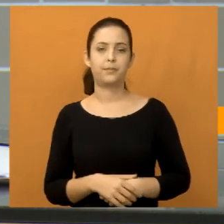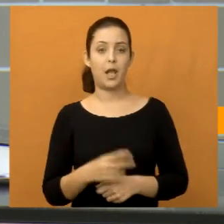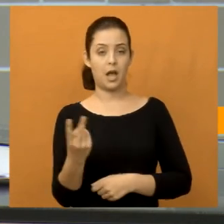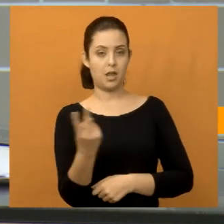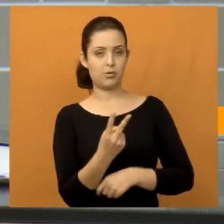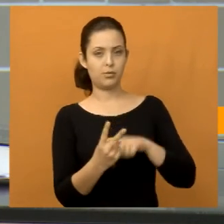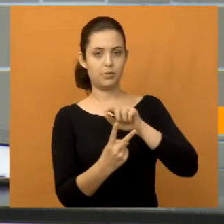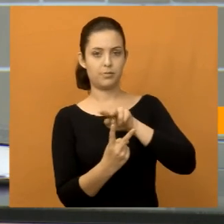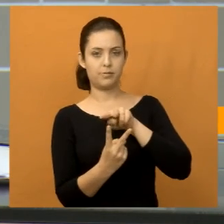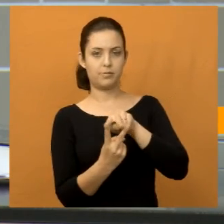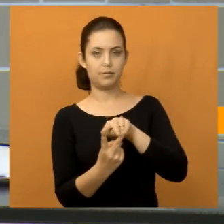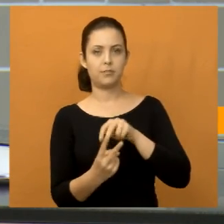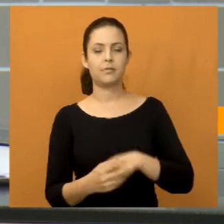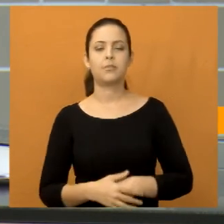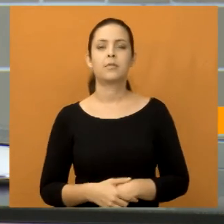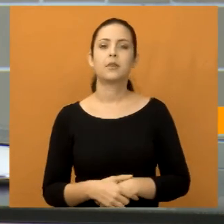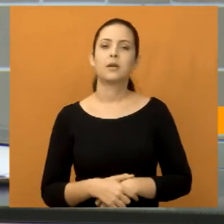ambas.